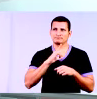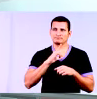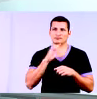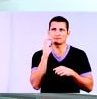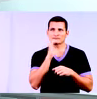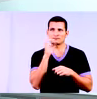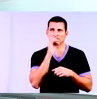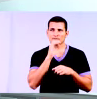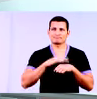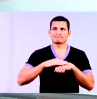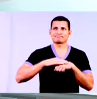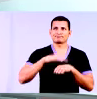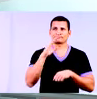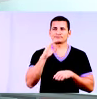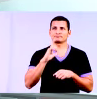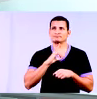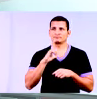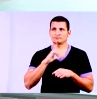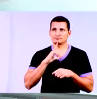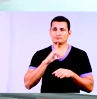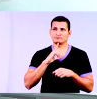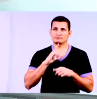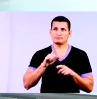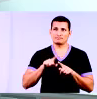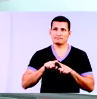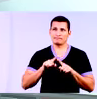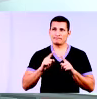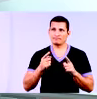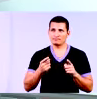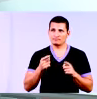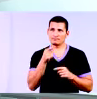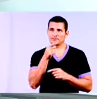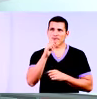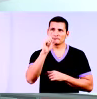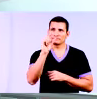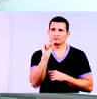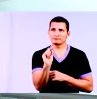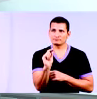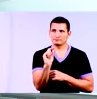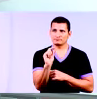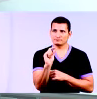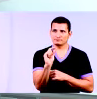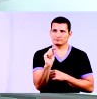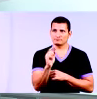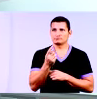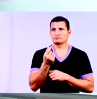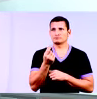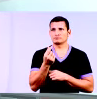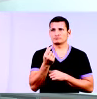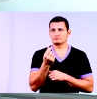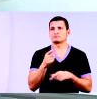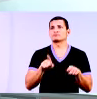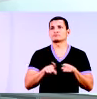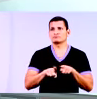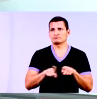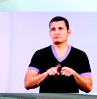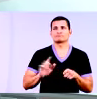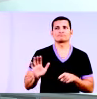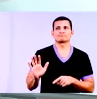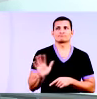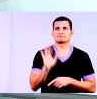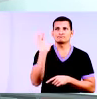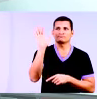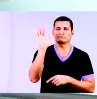muito rápida, porém ela é muito pequena e o custo dela também é gigante. Então